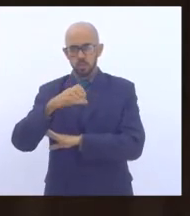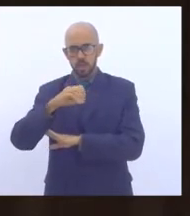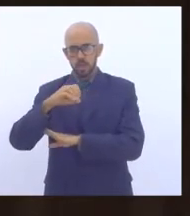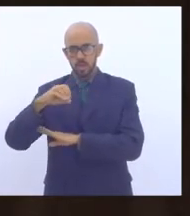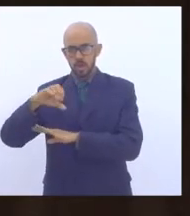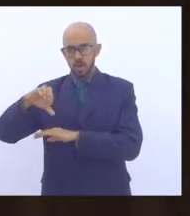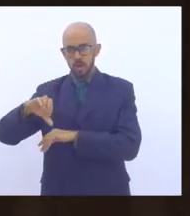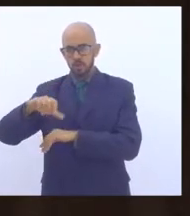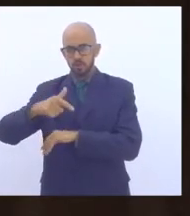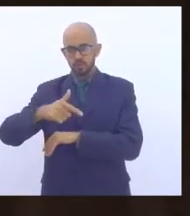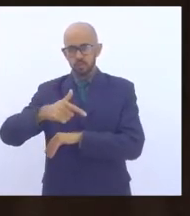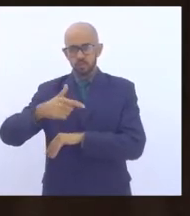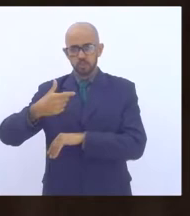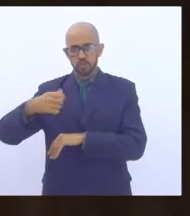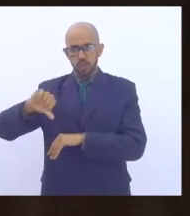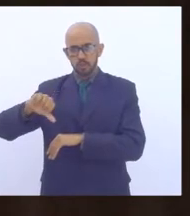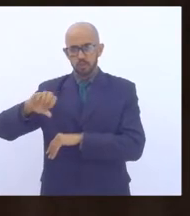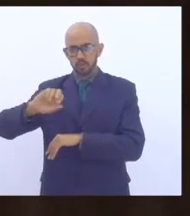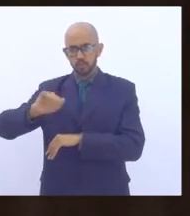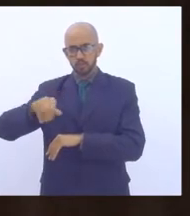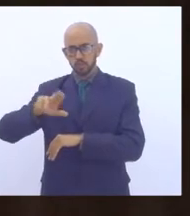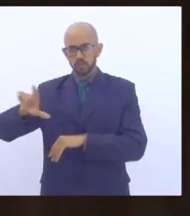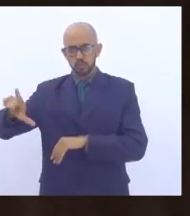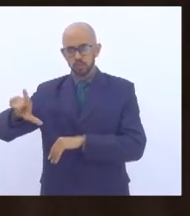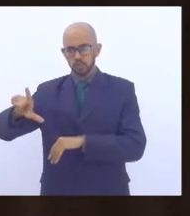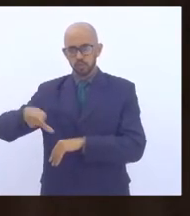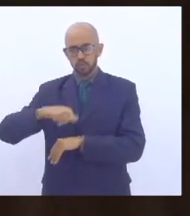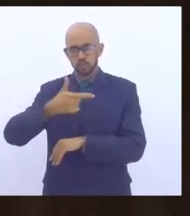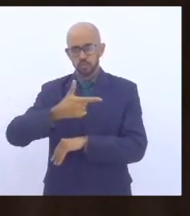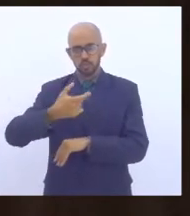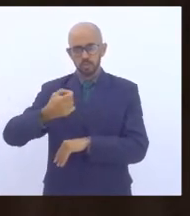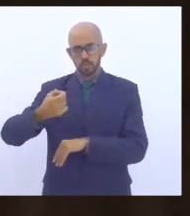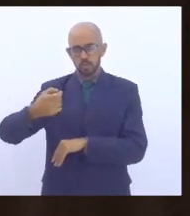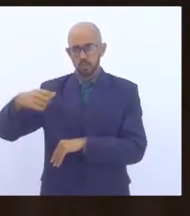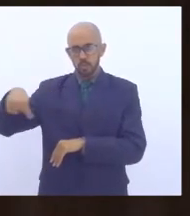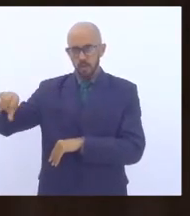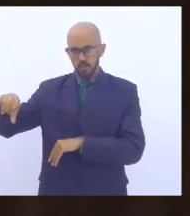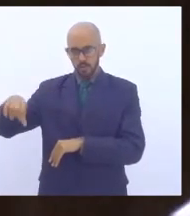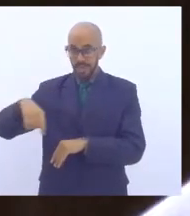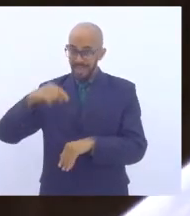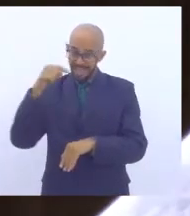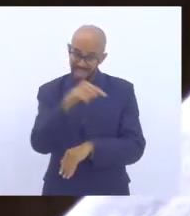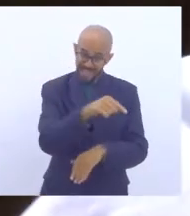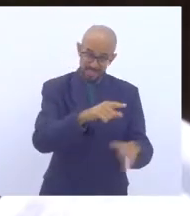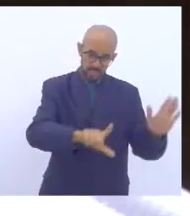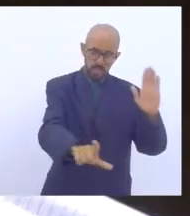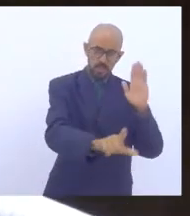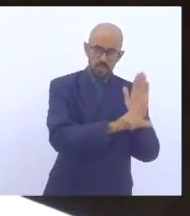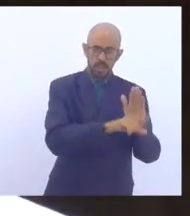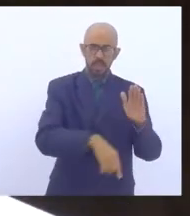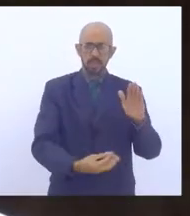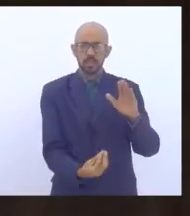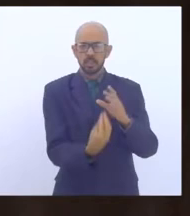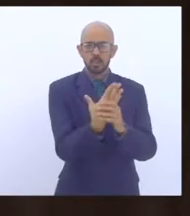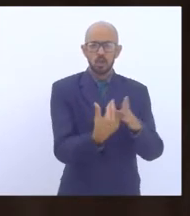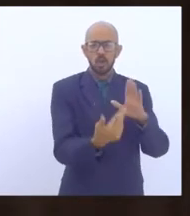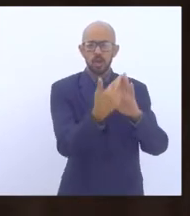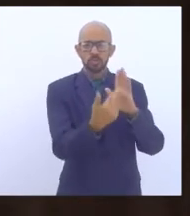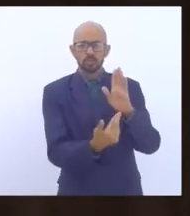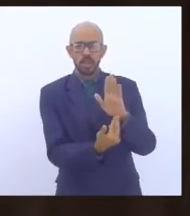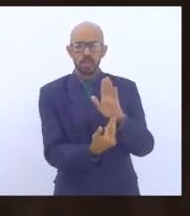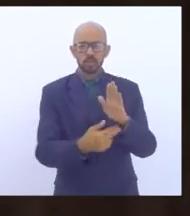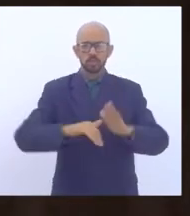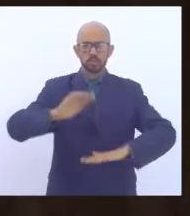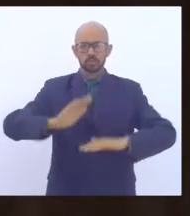Julho de 2009 esta lei federal seu presidente regulamentou o exercício das atividades profissionais